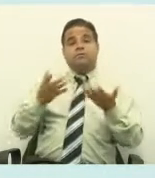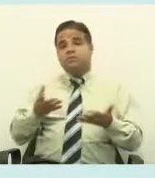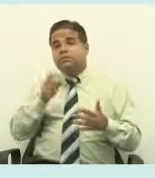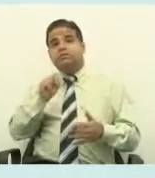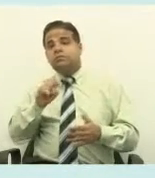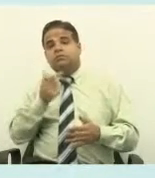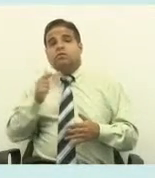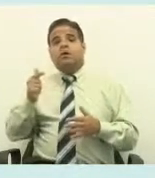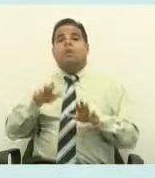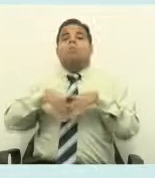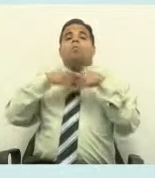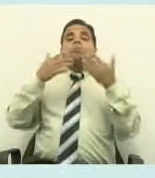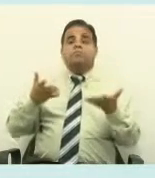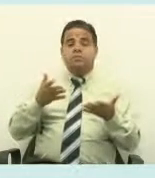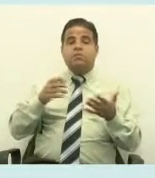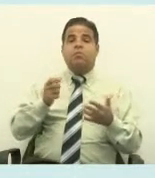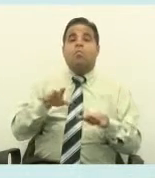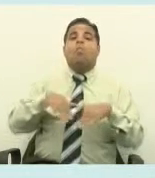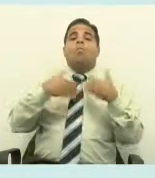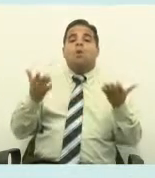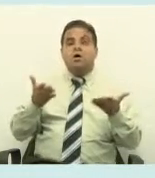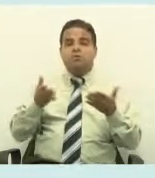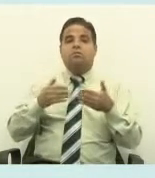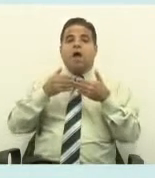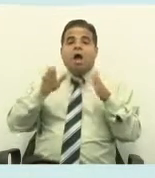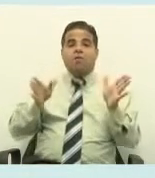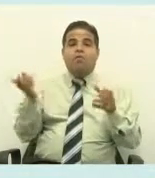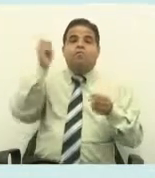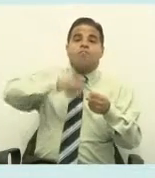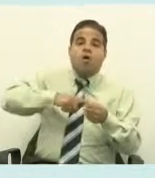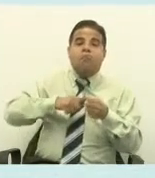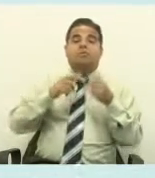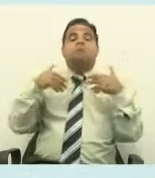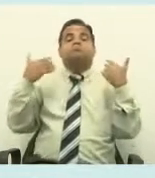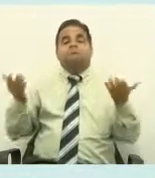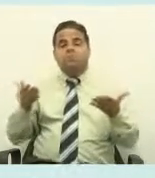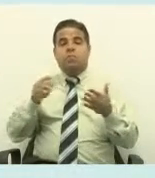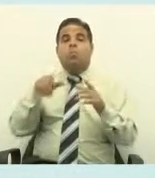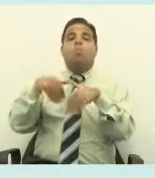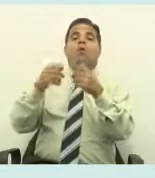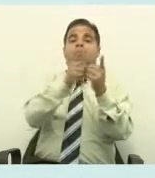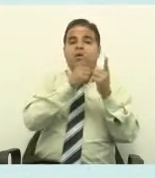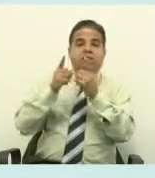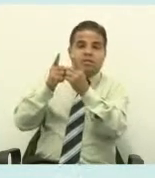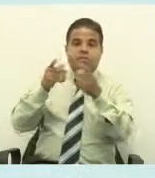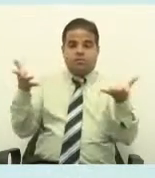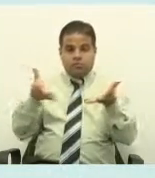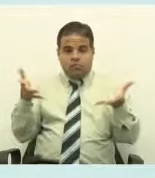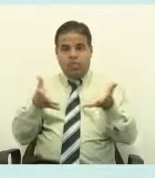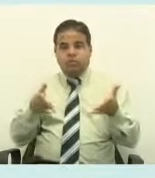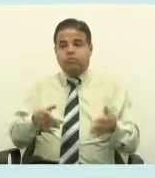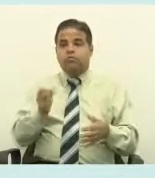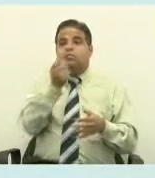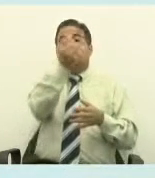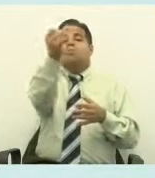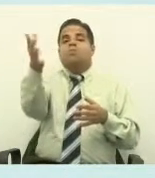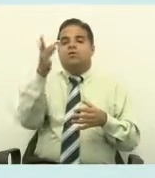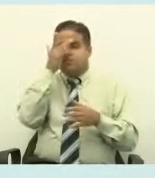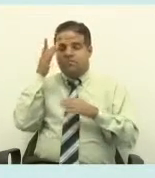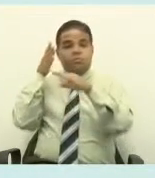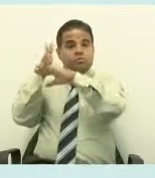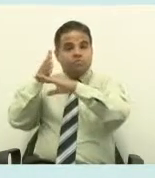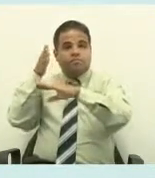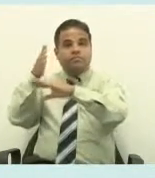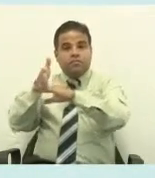existe... se existe, quando que vai ser reaberto, qual que é o atendimento hoje, de quantas pessoas passam por